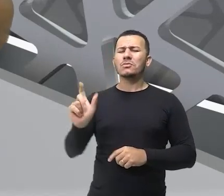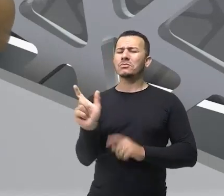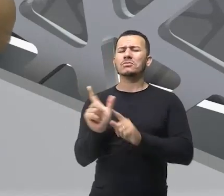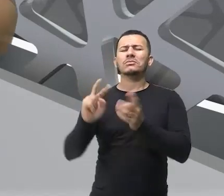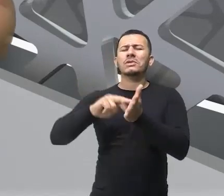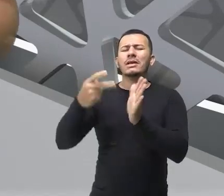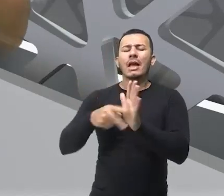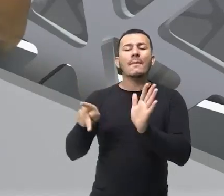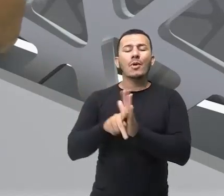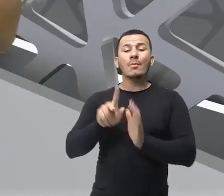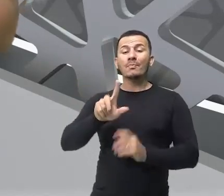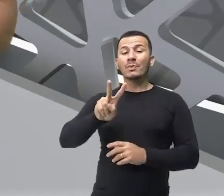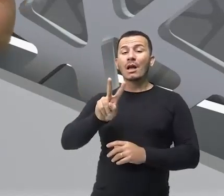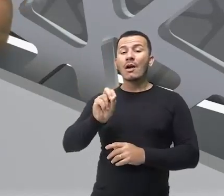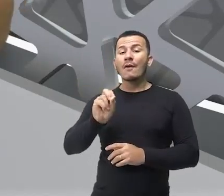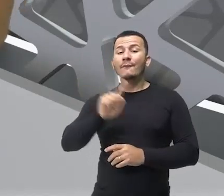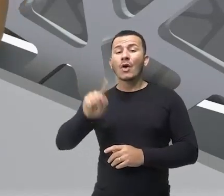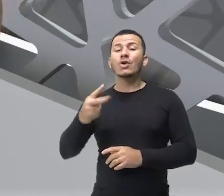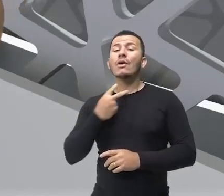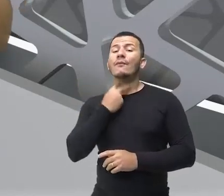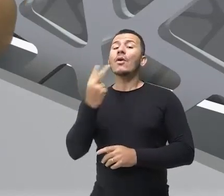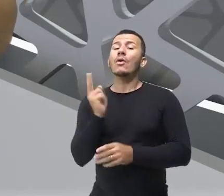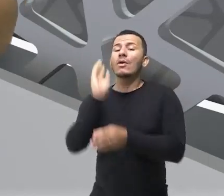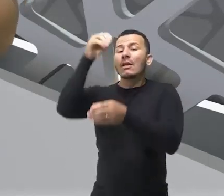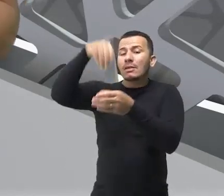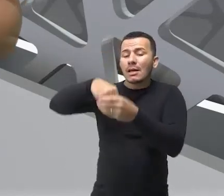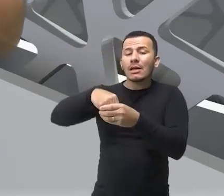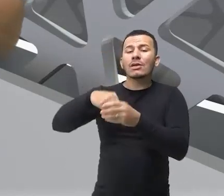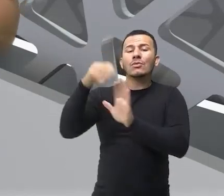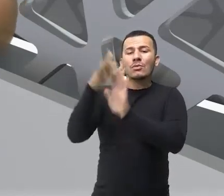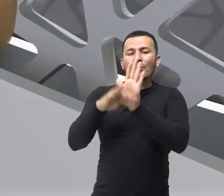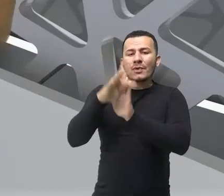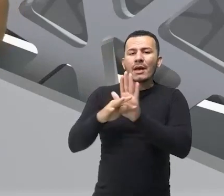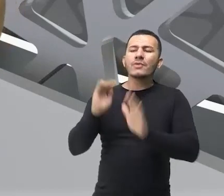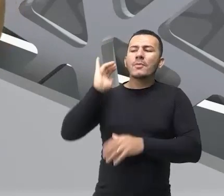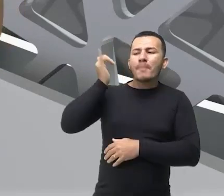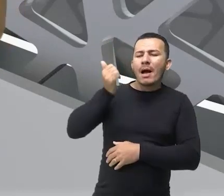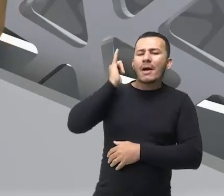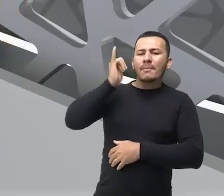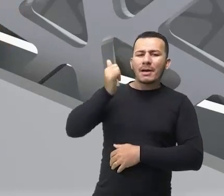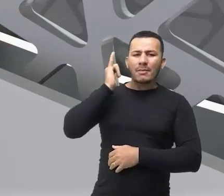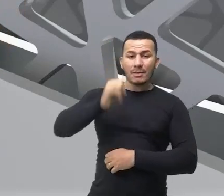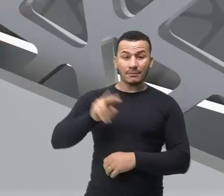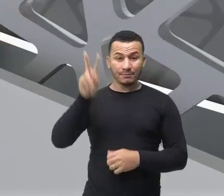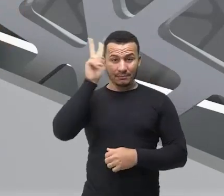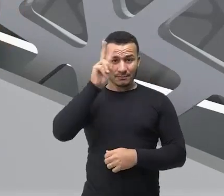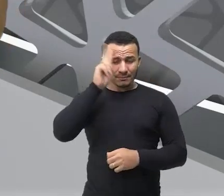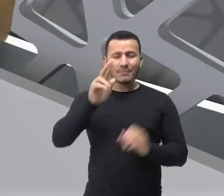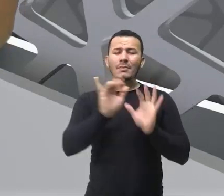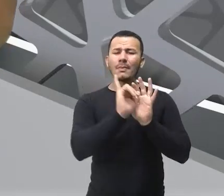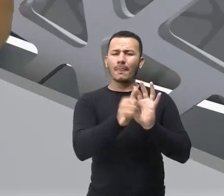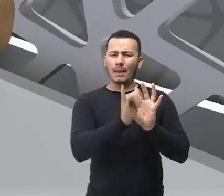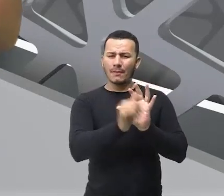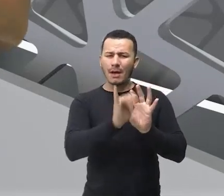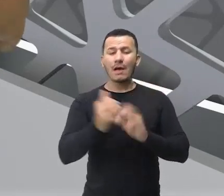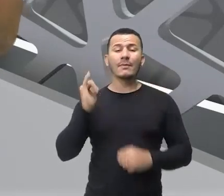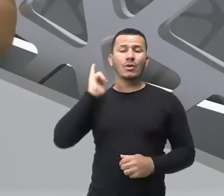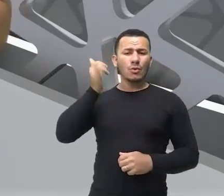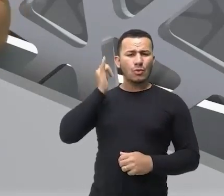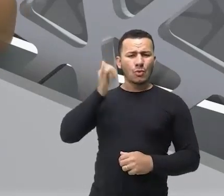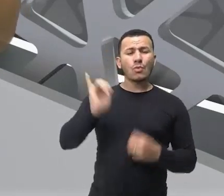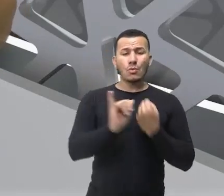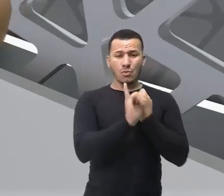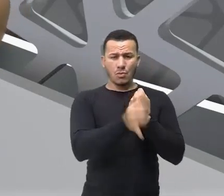é a voz no texto, é a voz do poema, certo? Lembram lá das fábulas, dos contos,